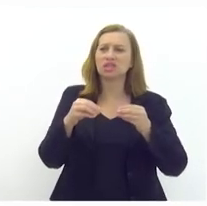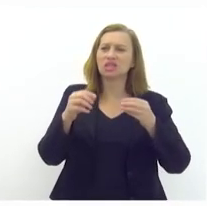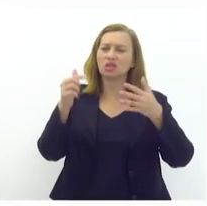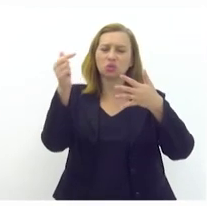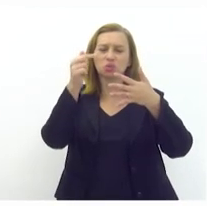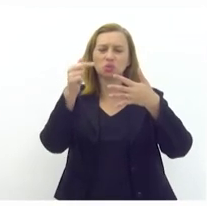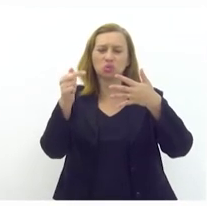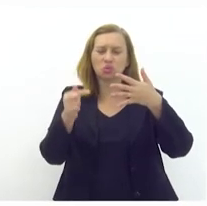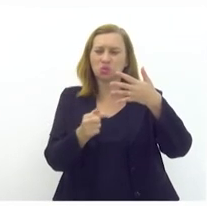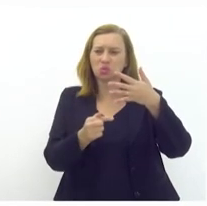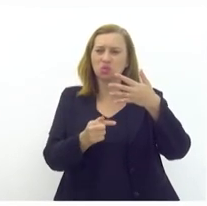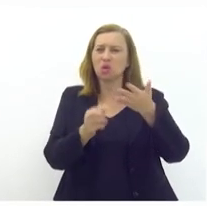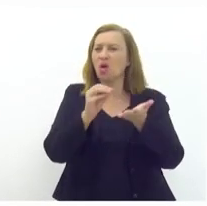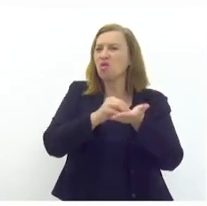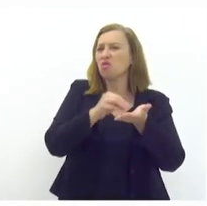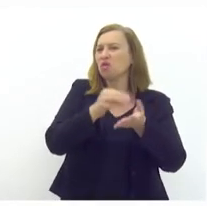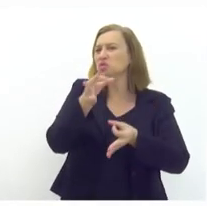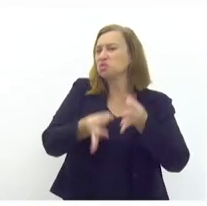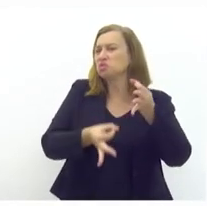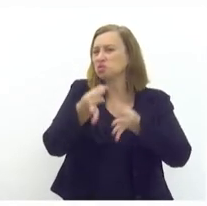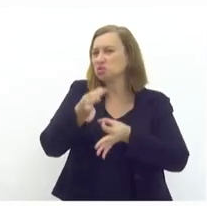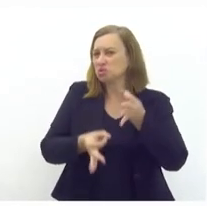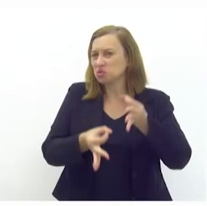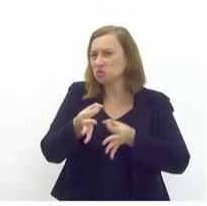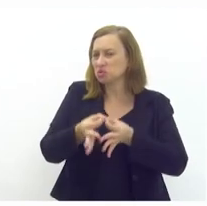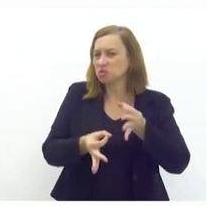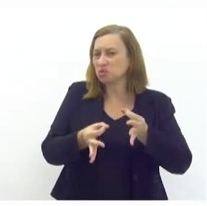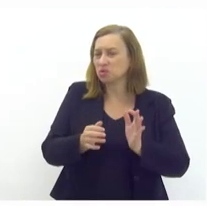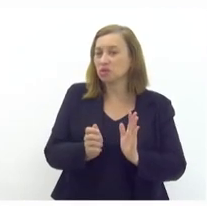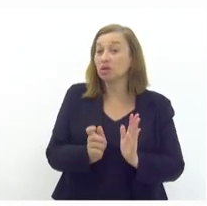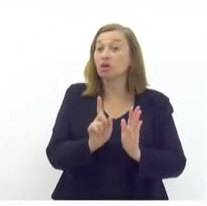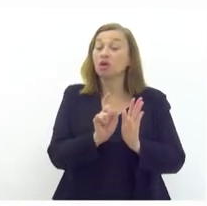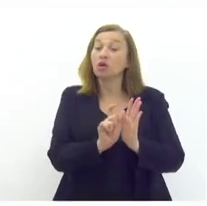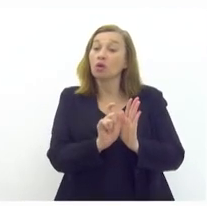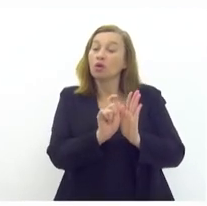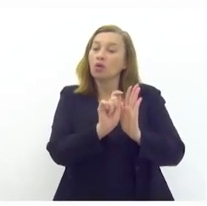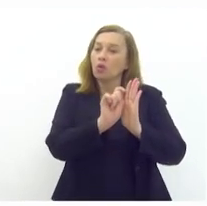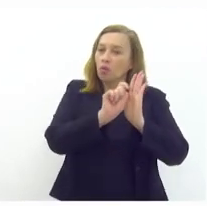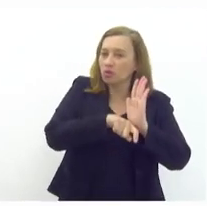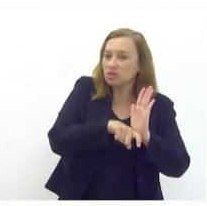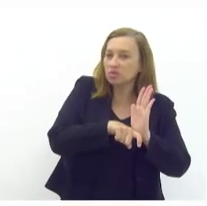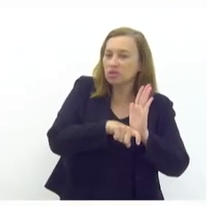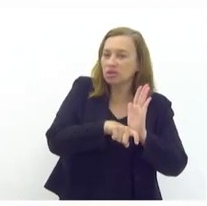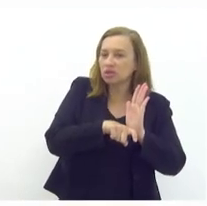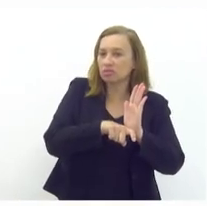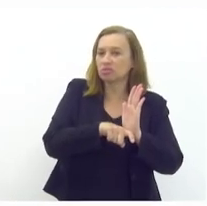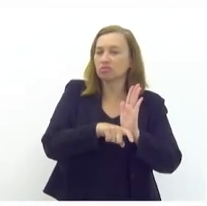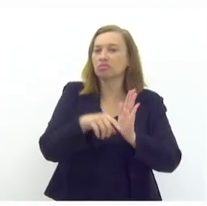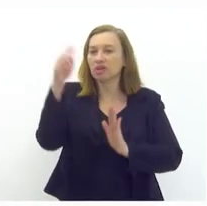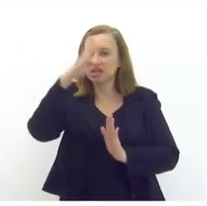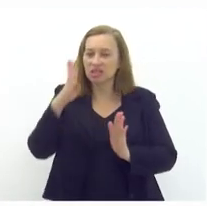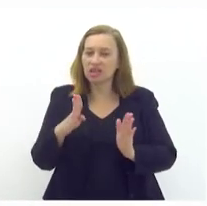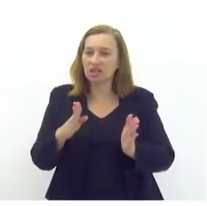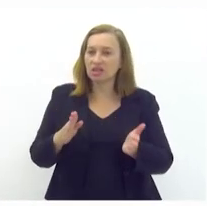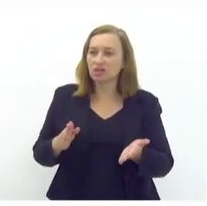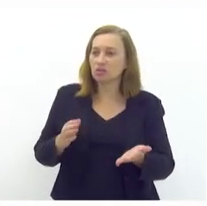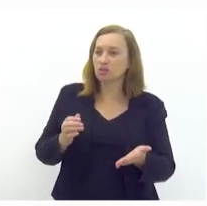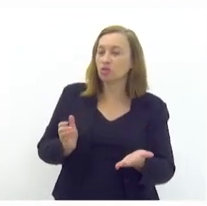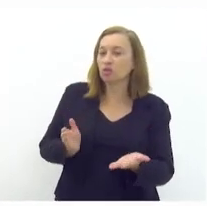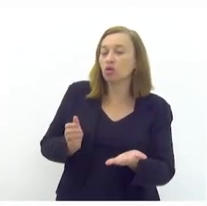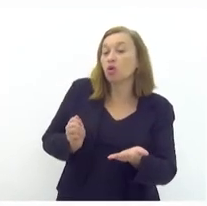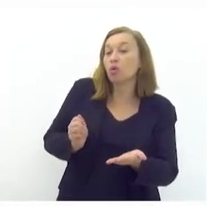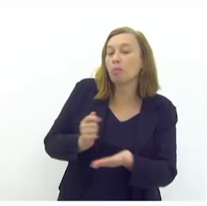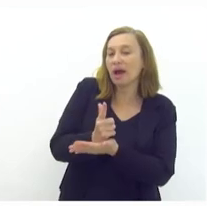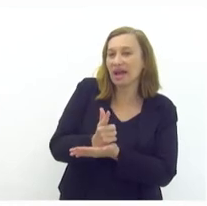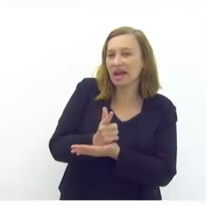injustiças que serve a tributação brasileira sobre o consumo Esta é uma delas